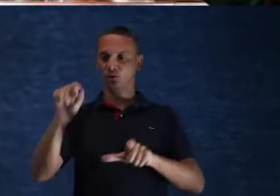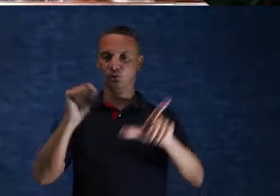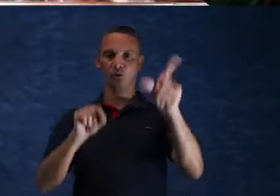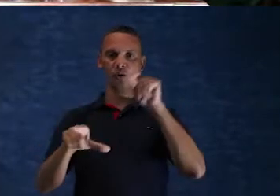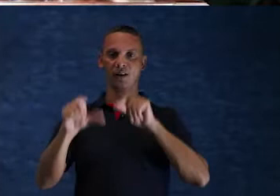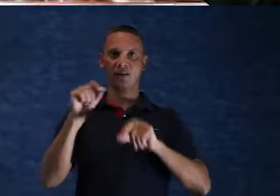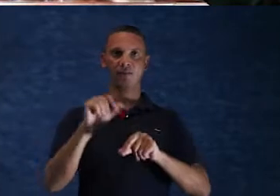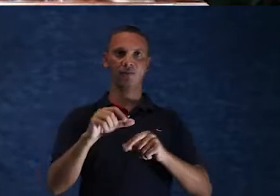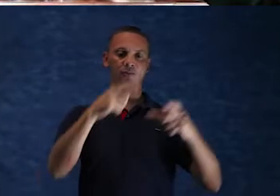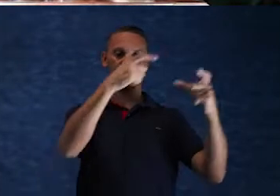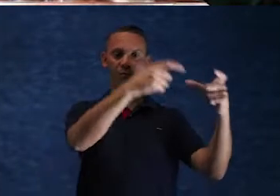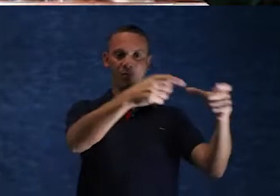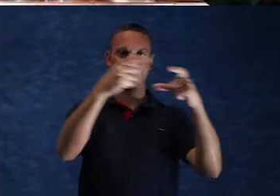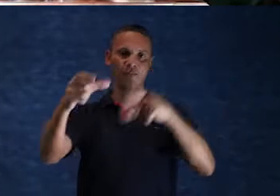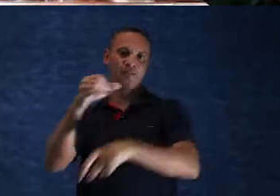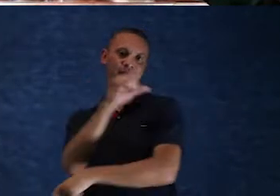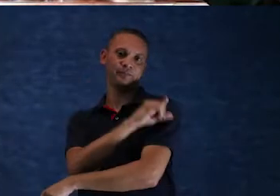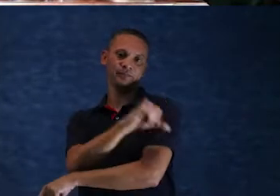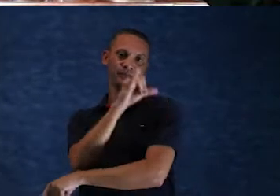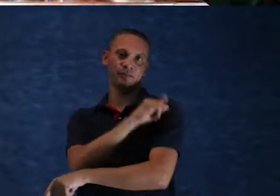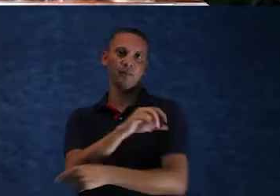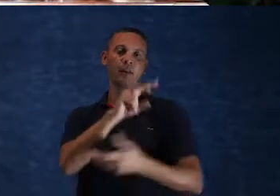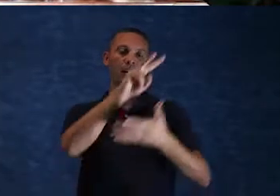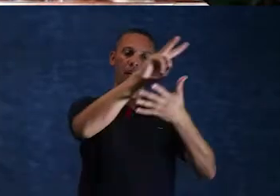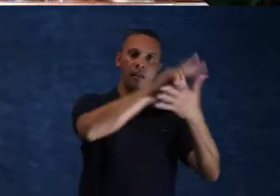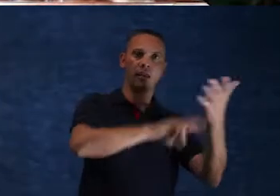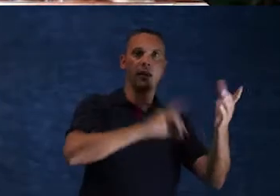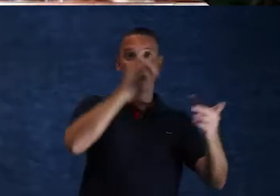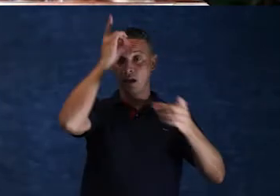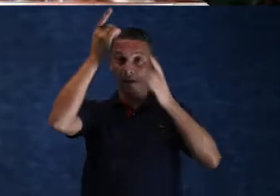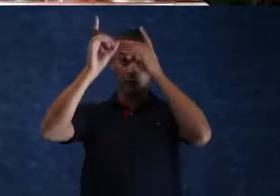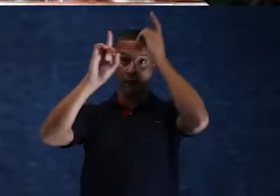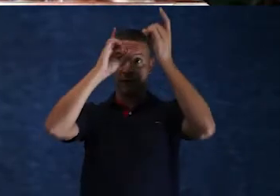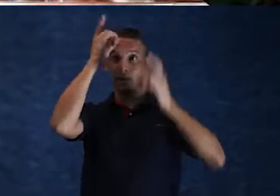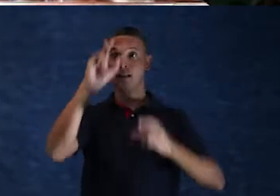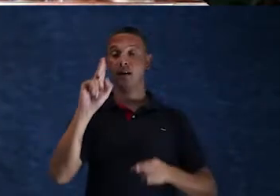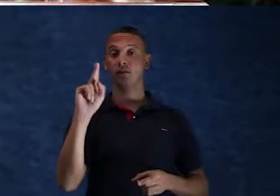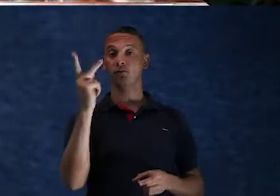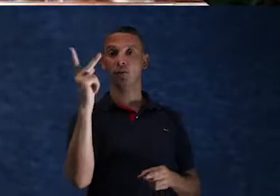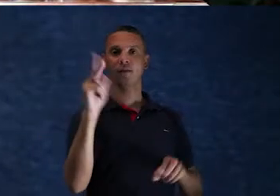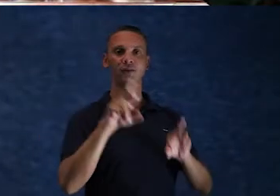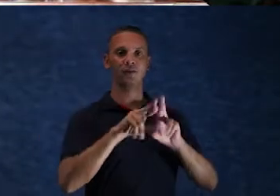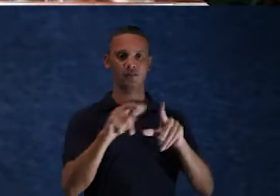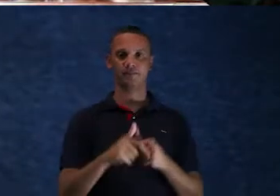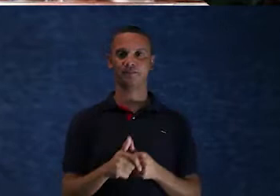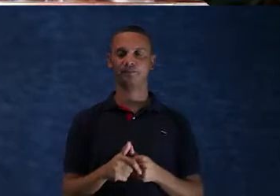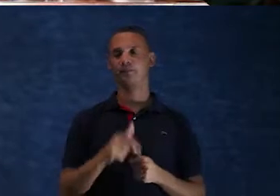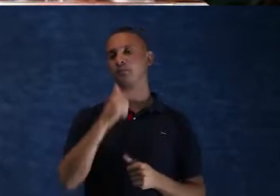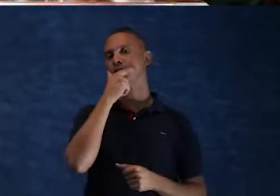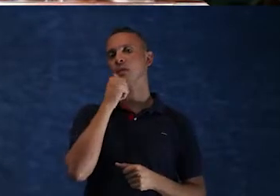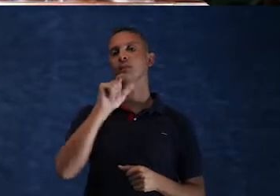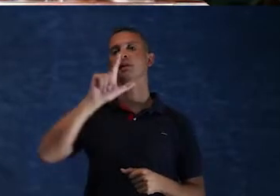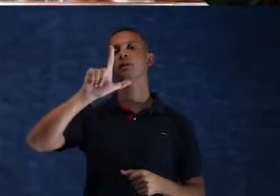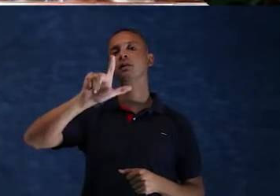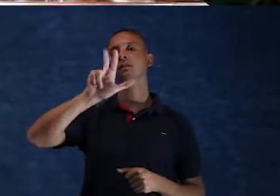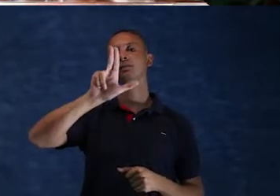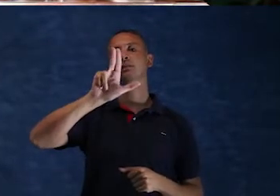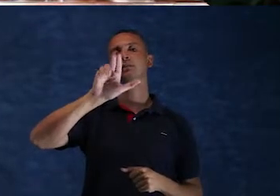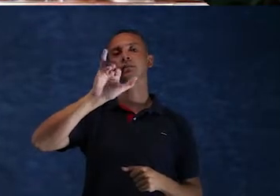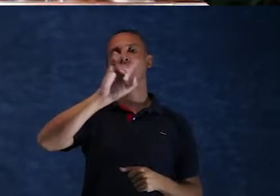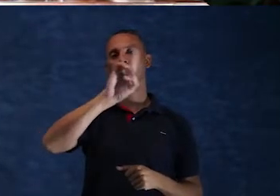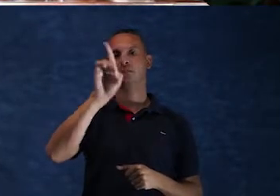Rio de Janeiro para nele elaborar suas histórias. Luiz Alfredo Garcia Rosa, por exemplo, arquitetou sua trama colocando